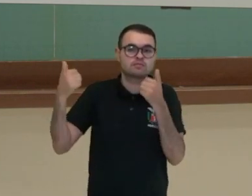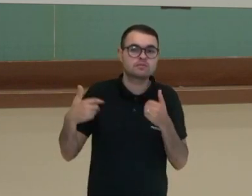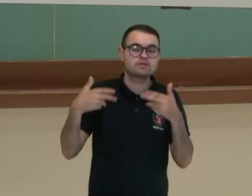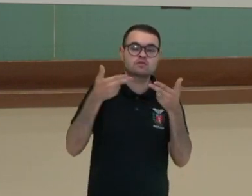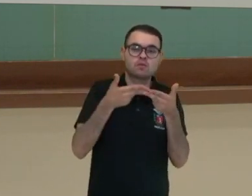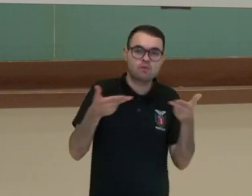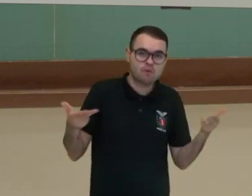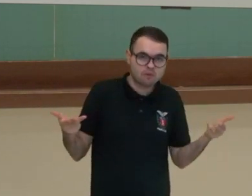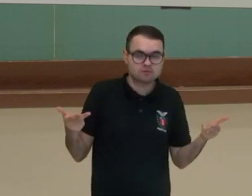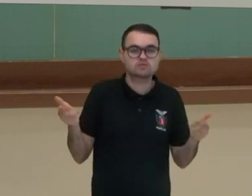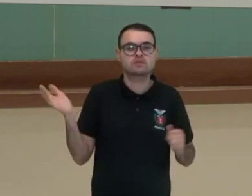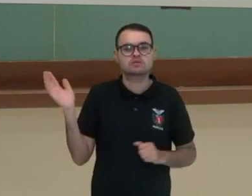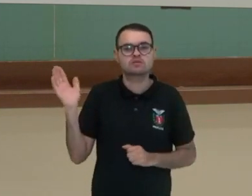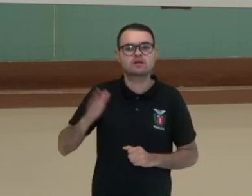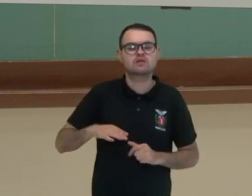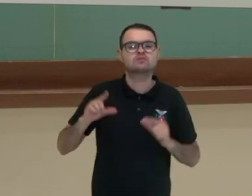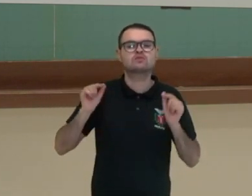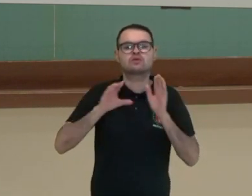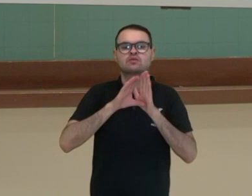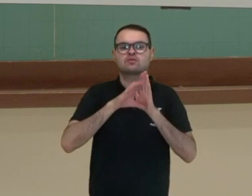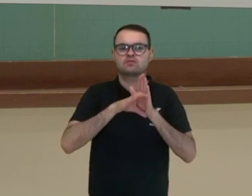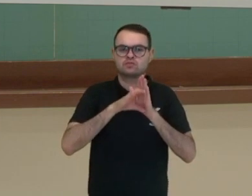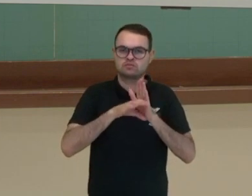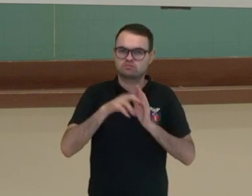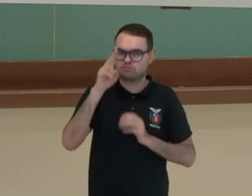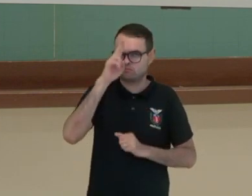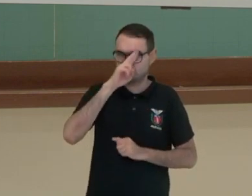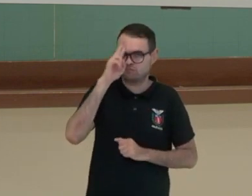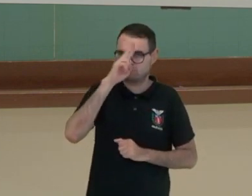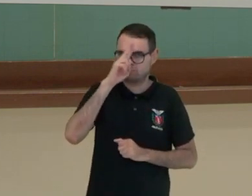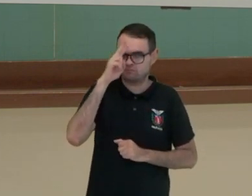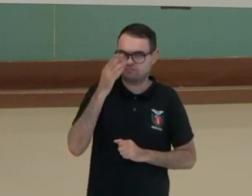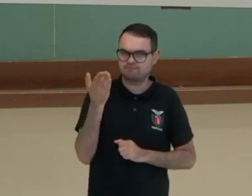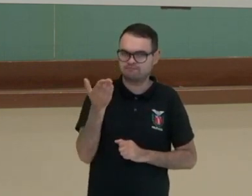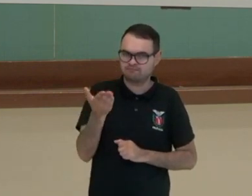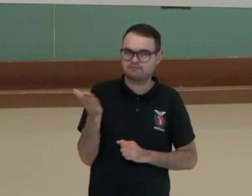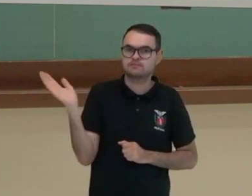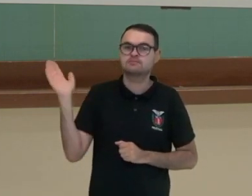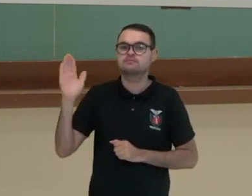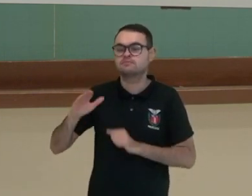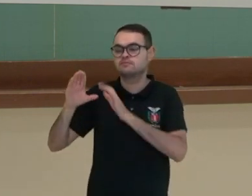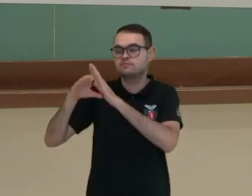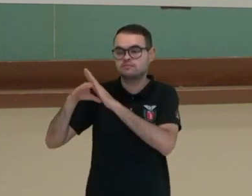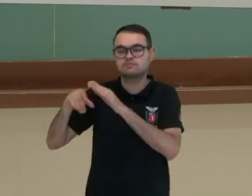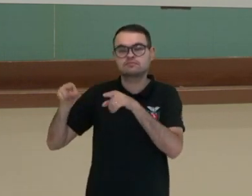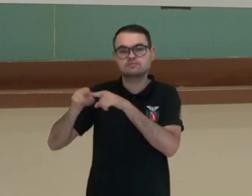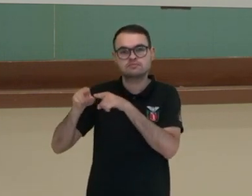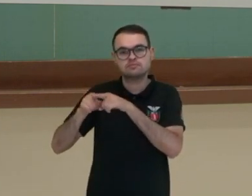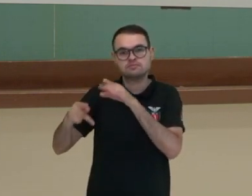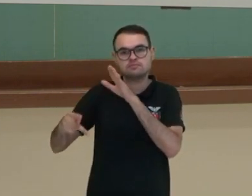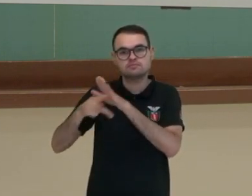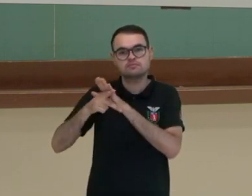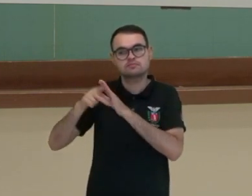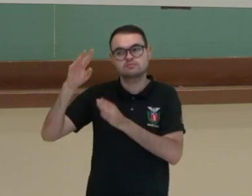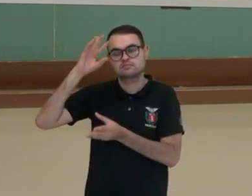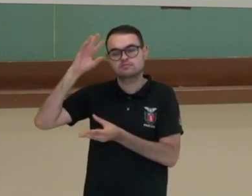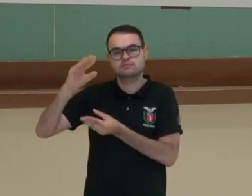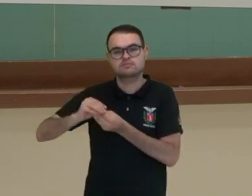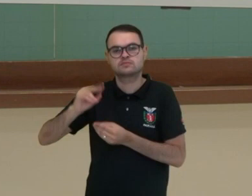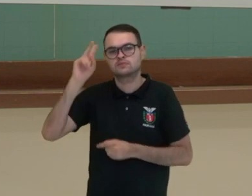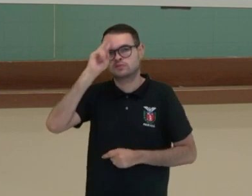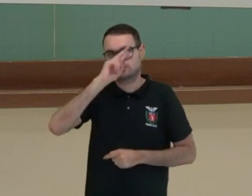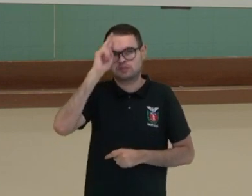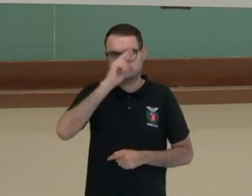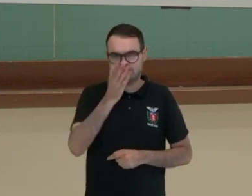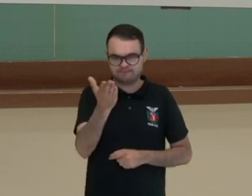ele vai trazer os conceitos, o historiador, ele traz consigo também a sua interpretação da história,